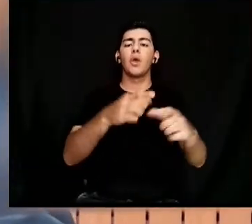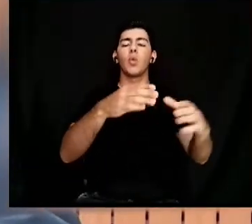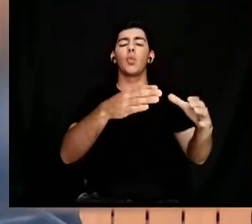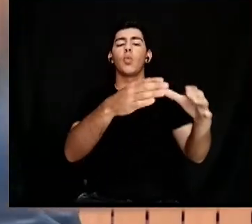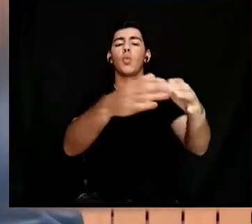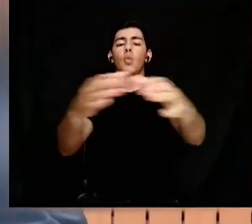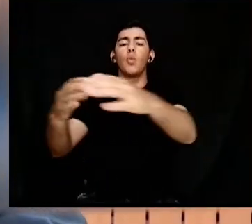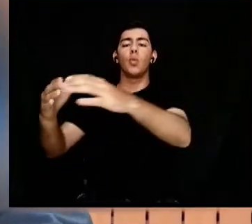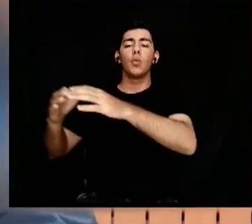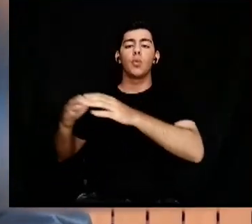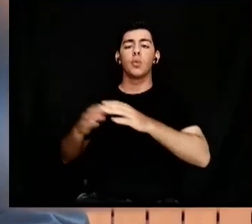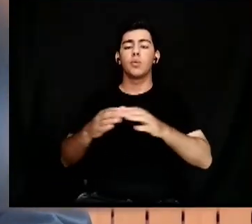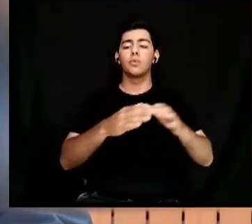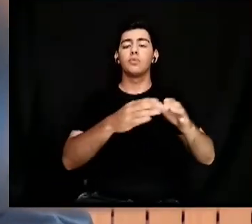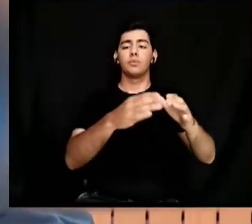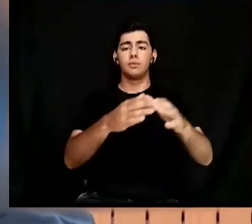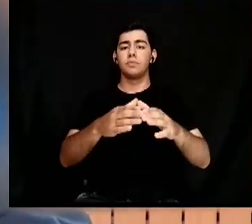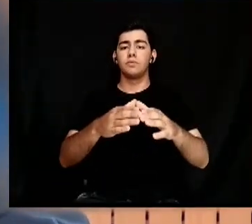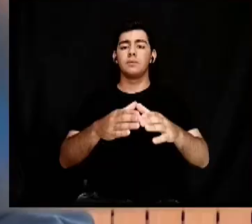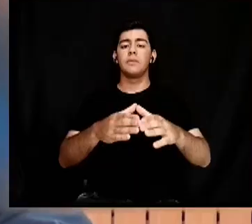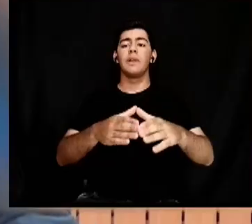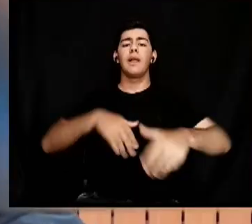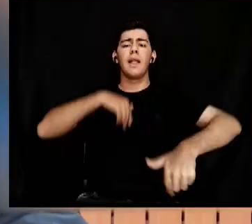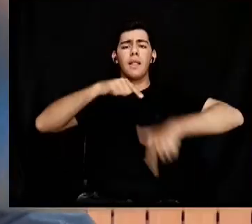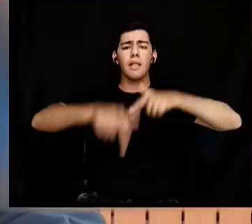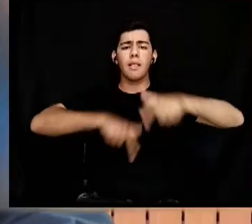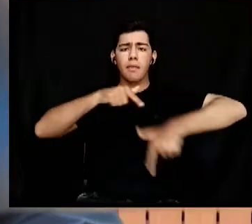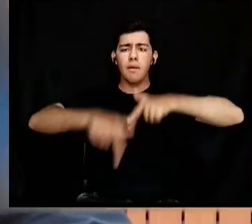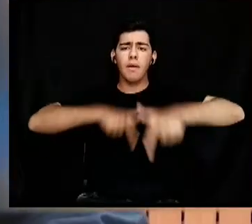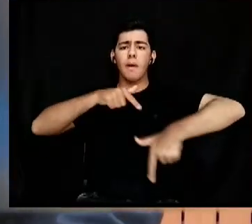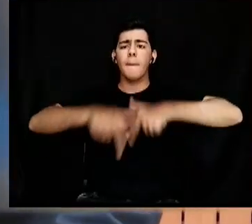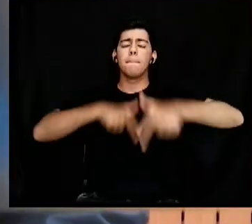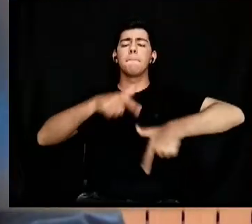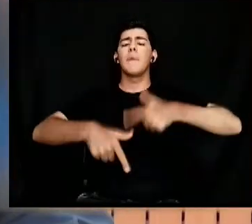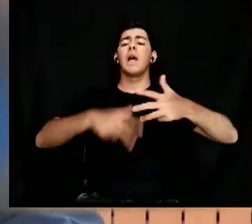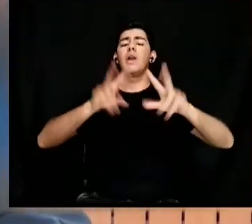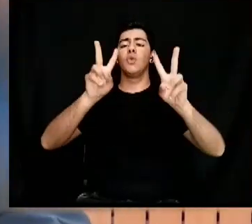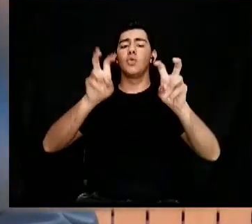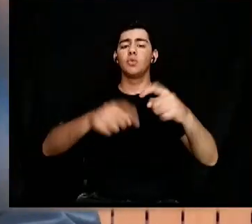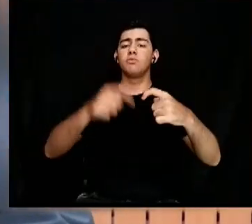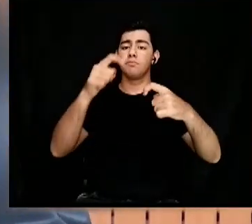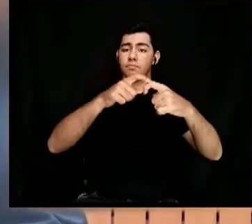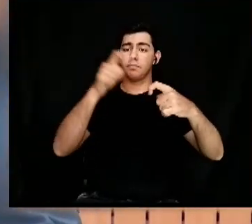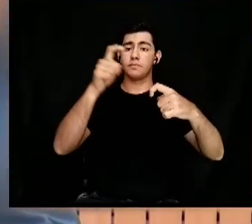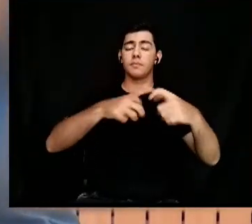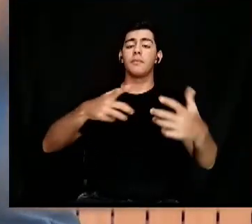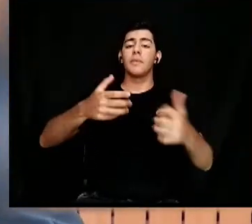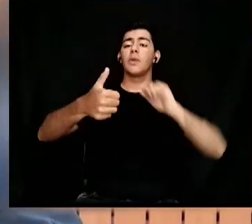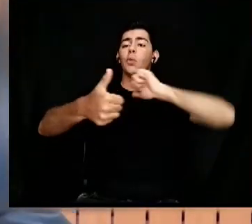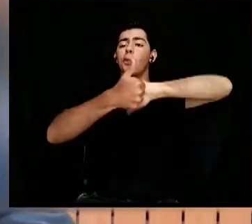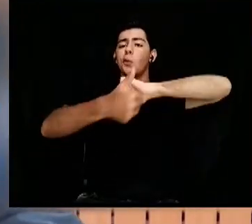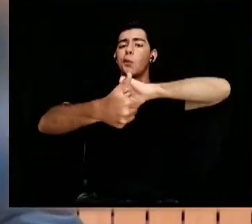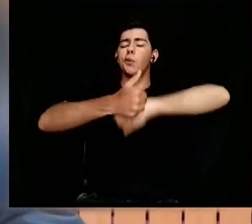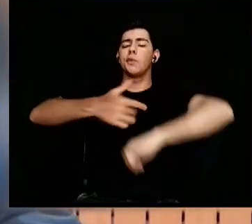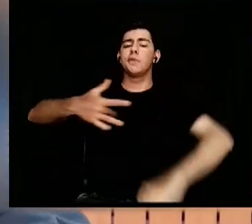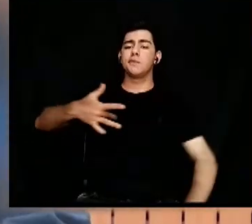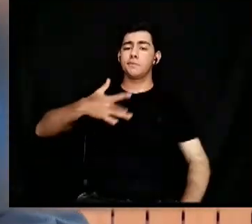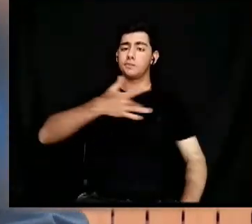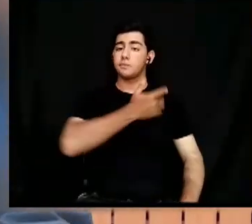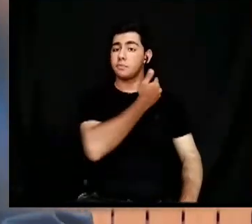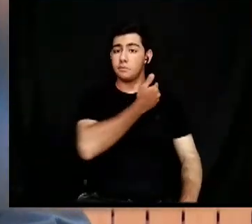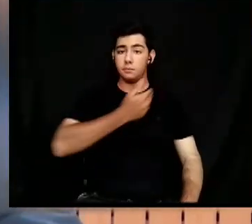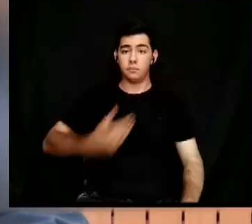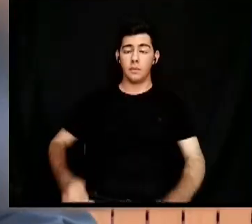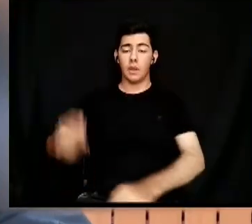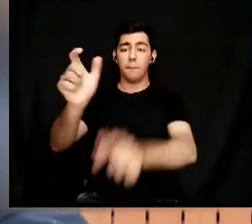que prestam uma medicina, uma saúde pública de qualidade ao nosso cidadão. Não só ao